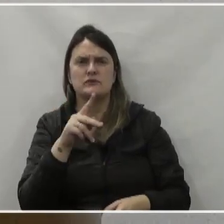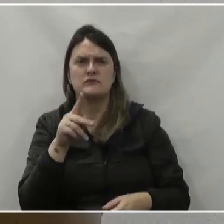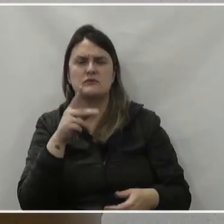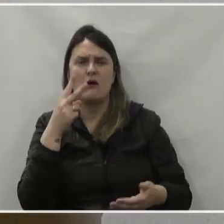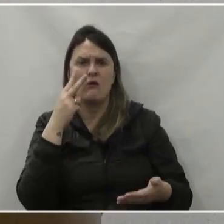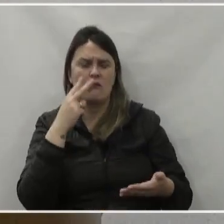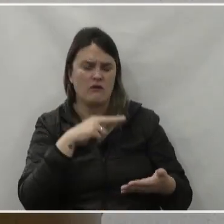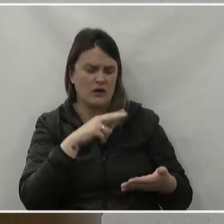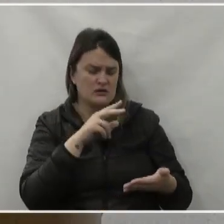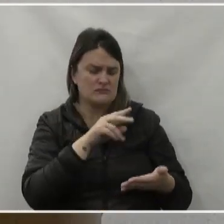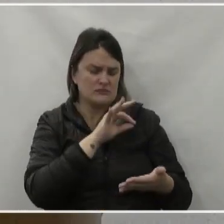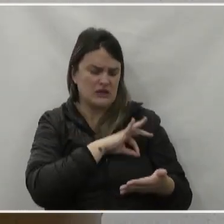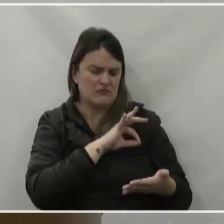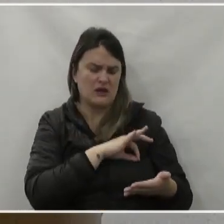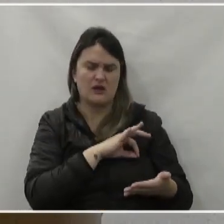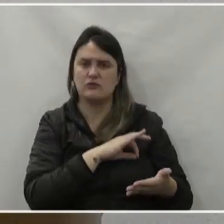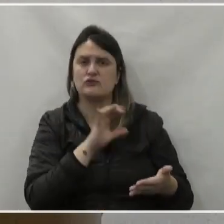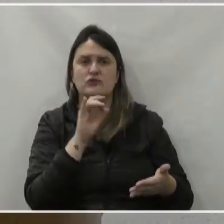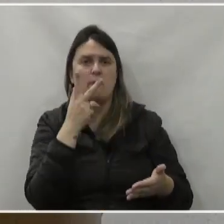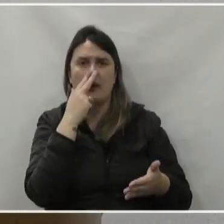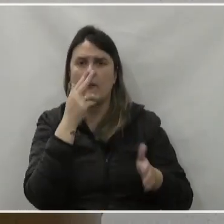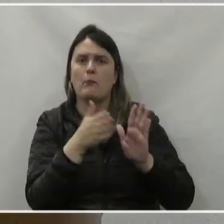contra-cheque é só propaganda.